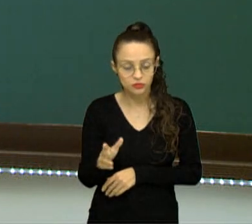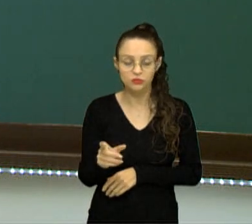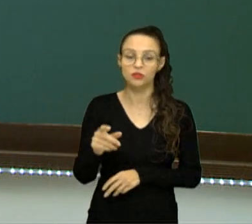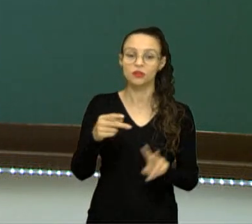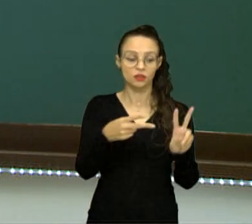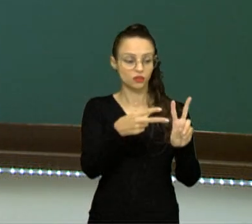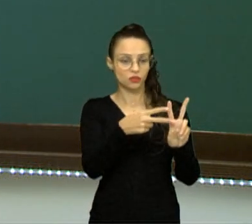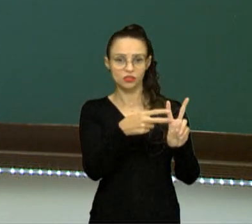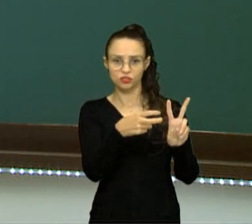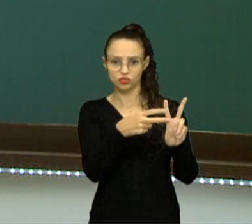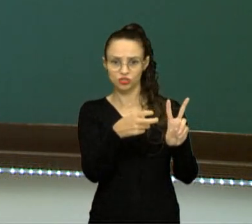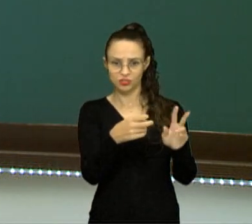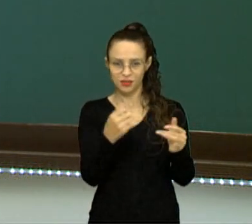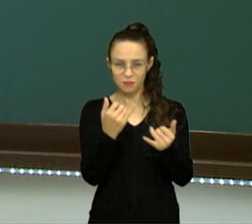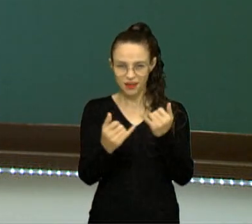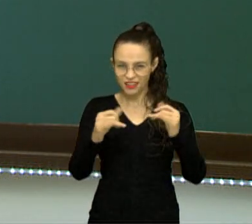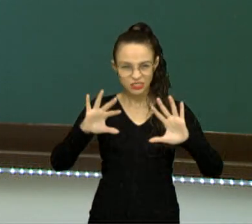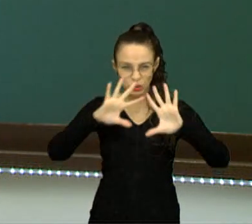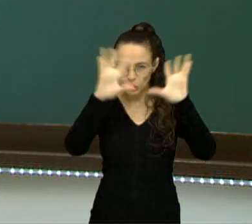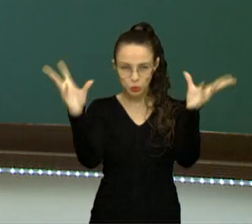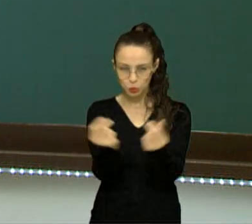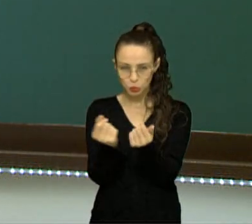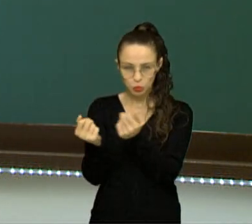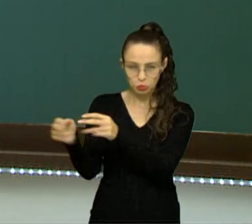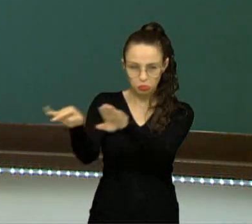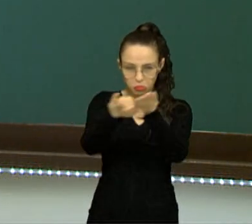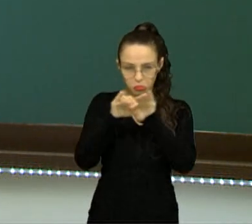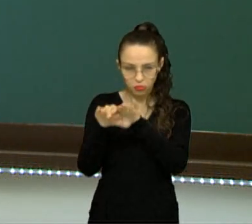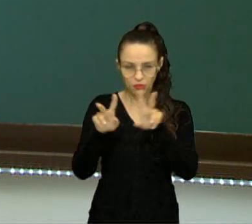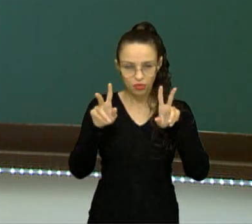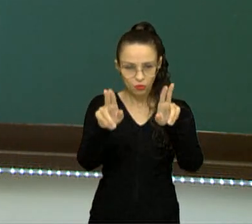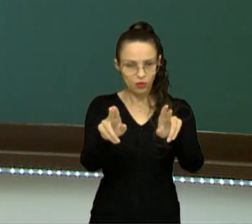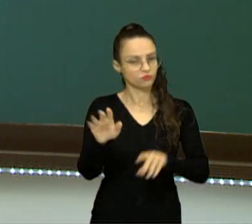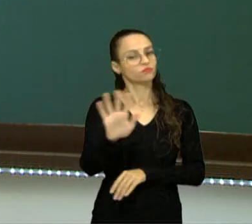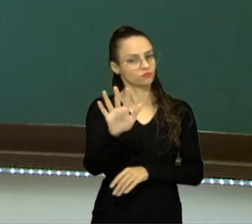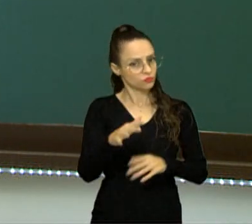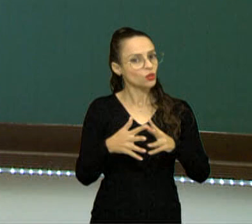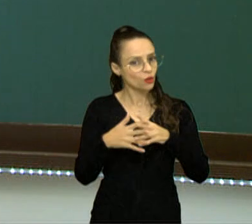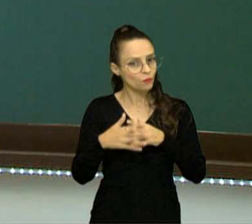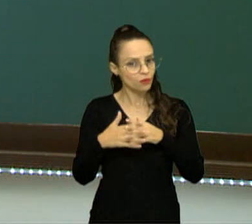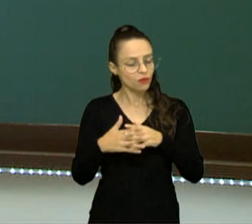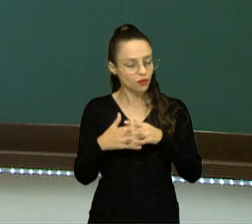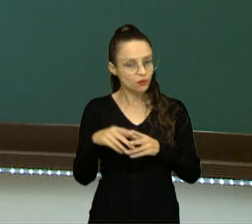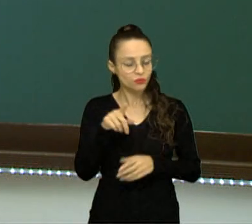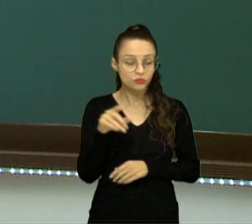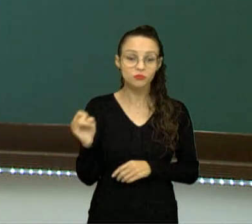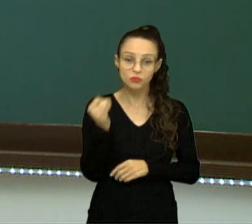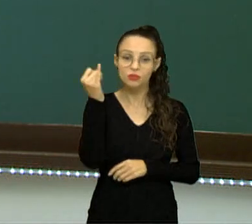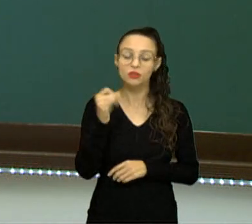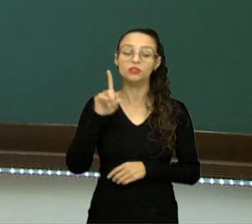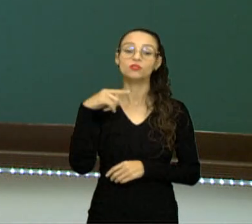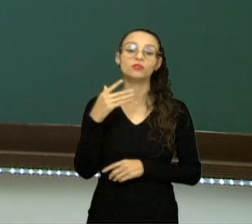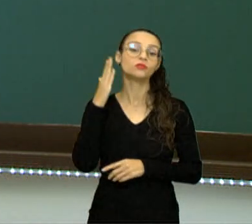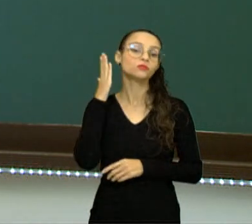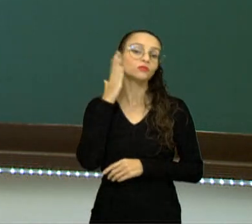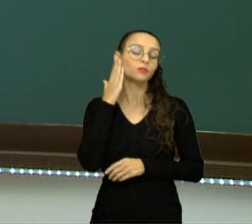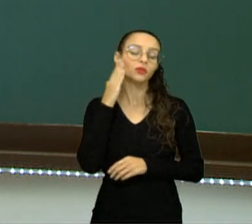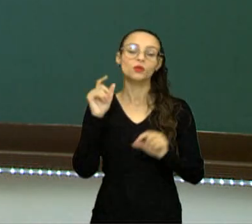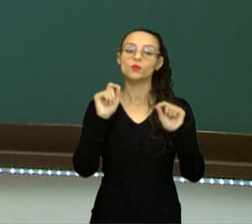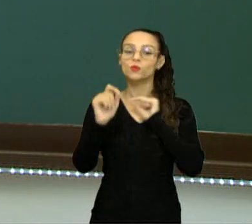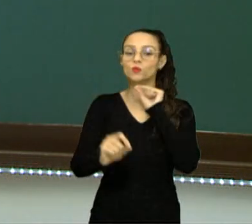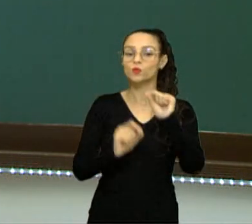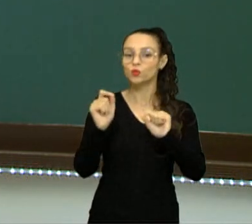indígena, parece que está generalizando tudo. Muito, muito complicado isso. Isso é muito importante, então, termos a